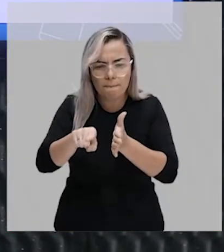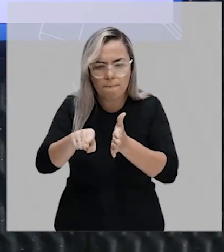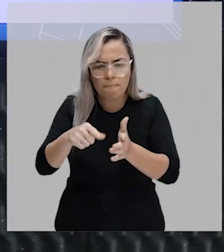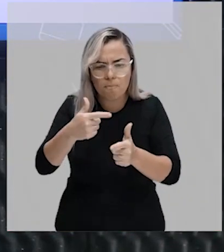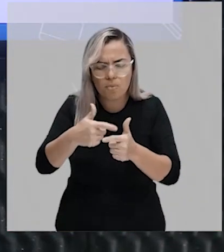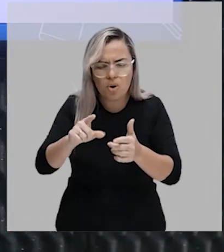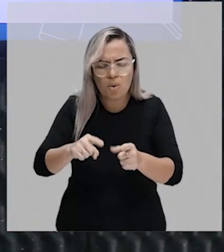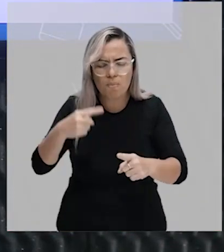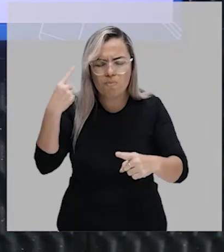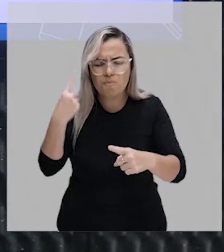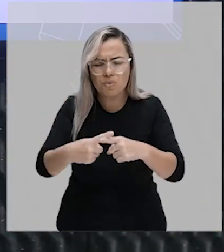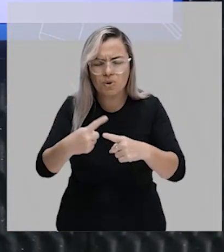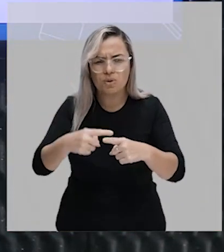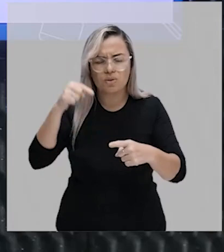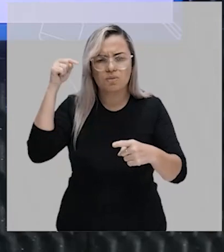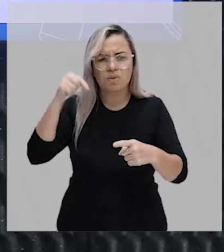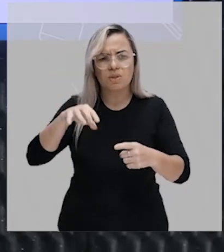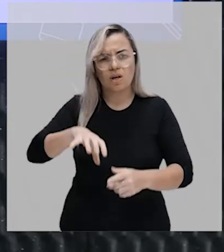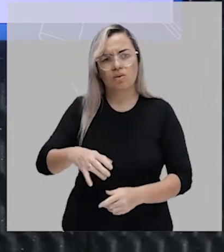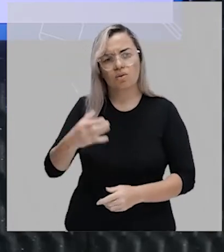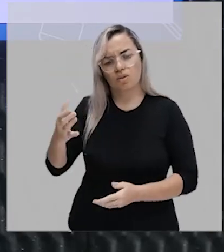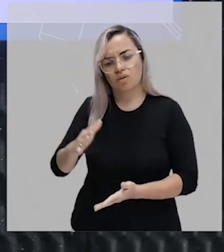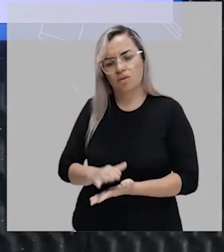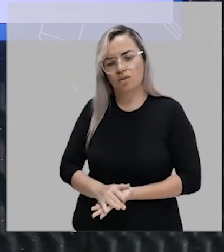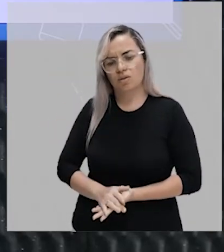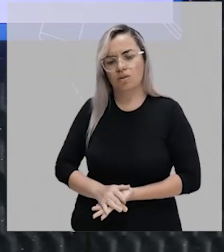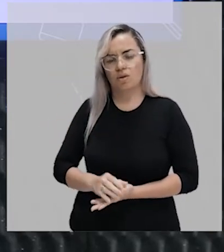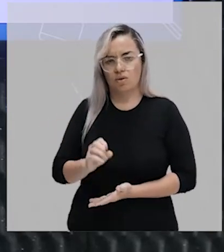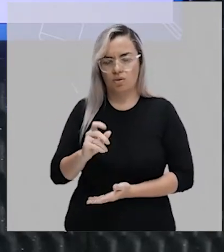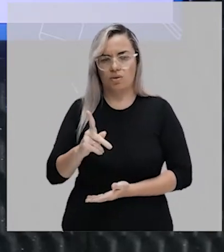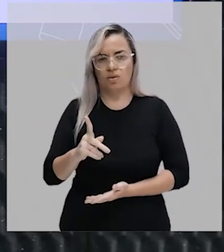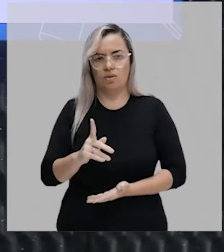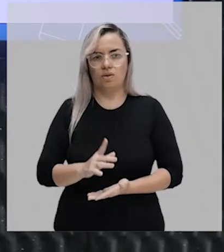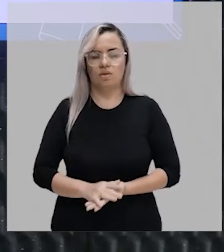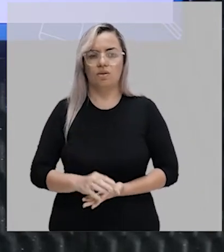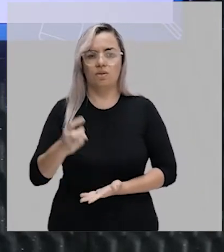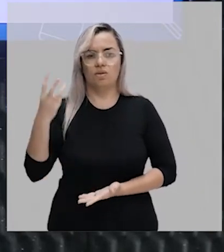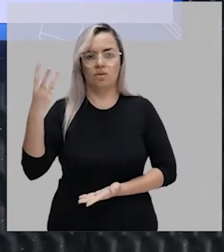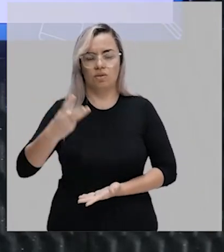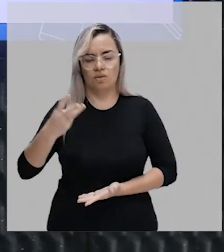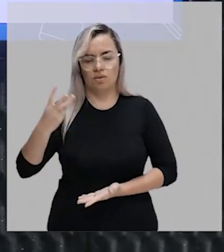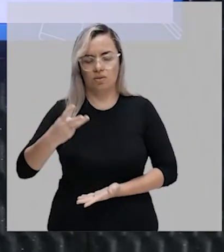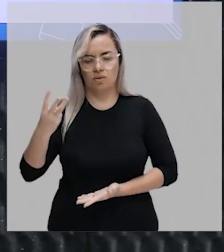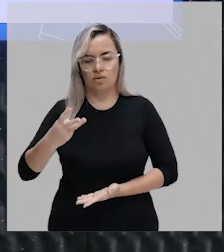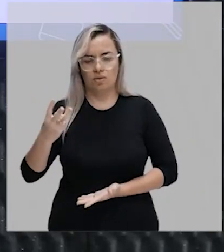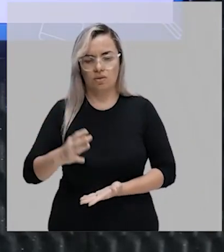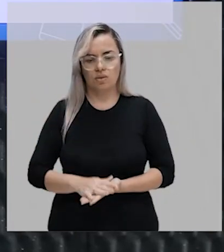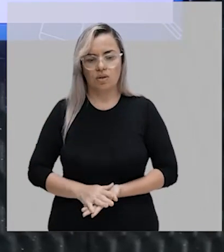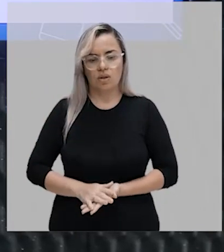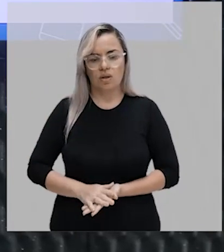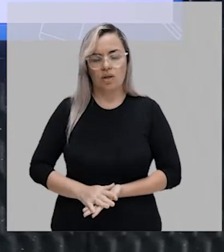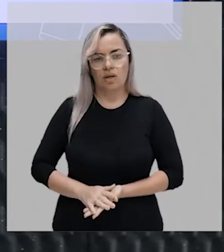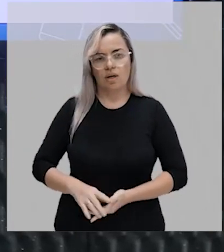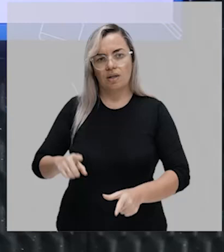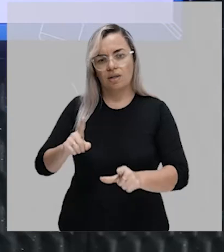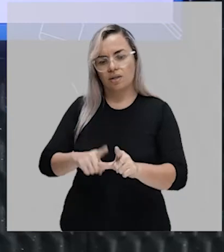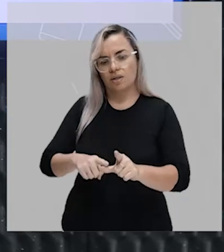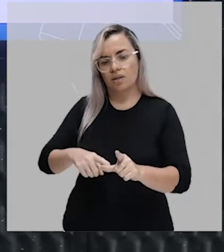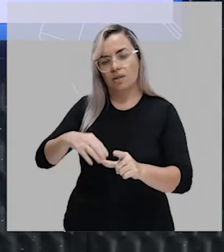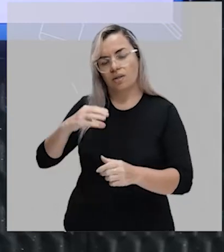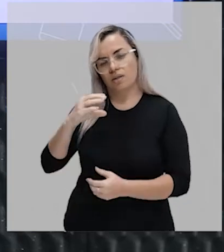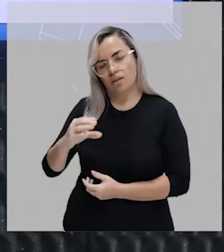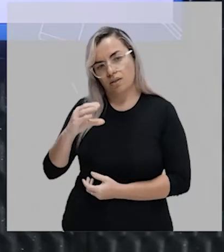do porquê que essa coisa está acontecendo, ok? Terceiro, você levanta uma hipótese, que é